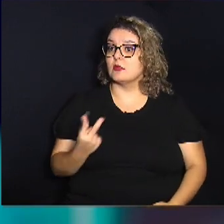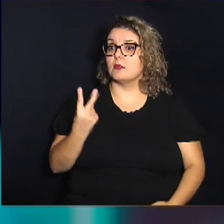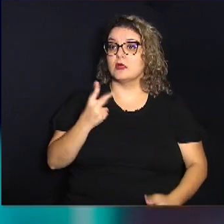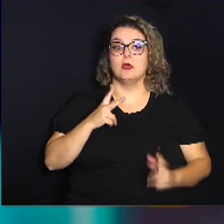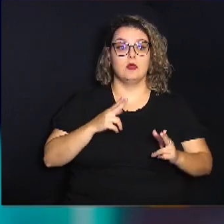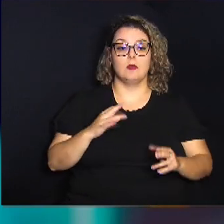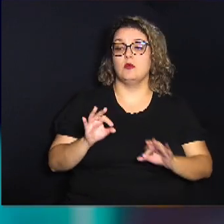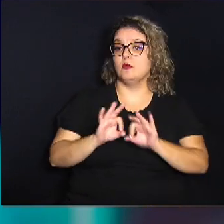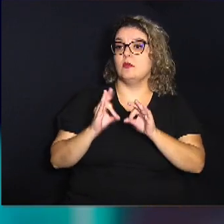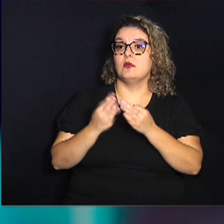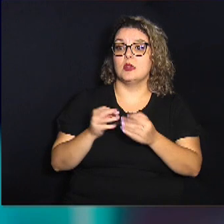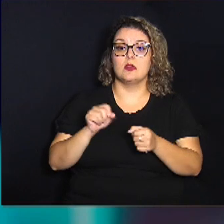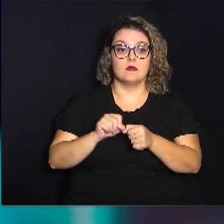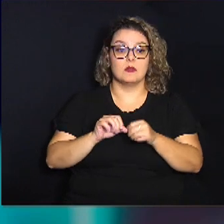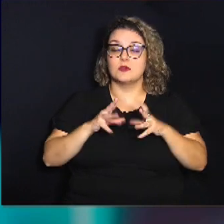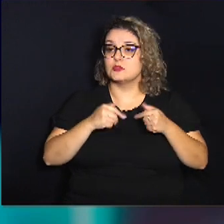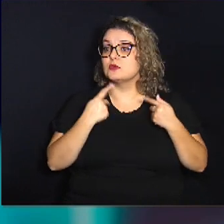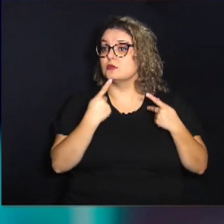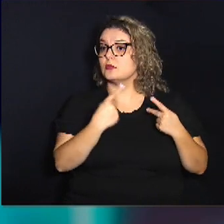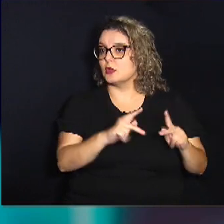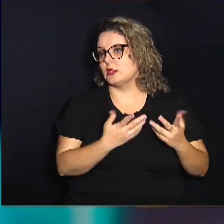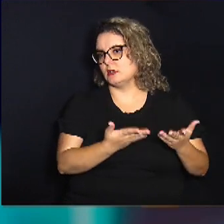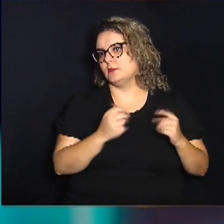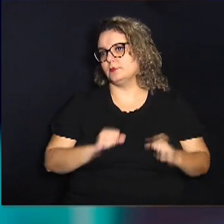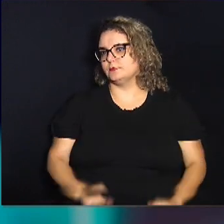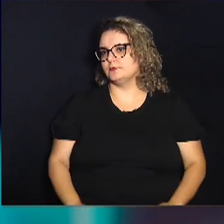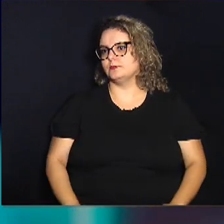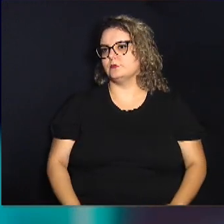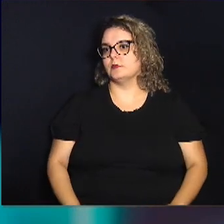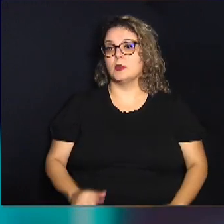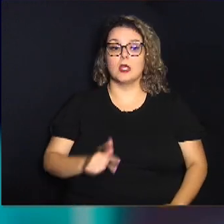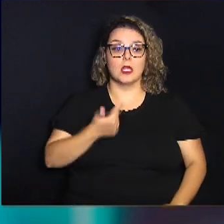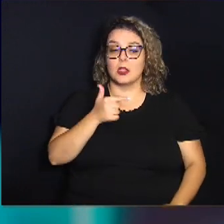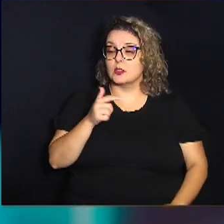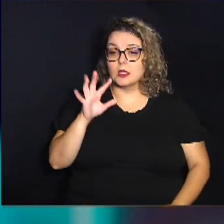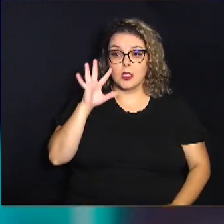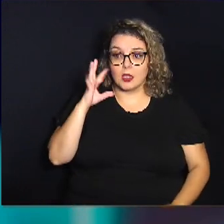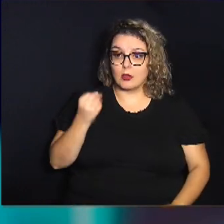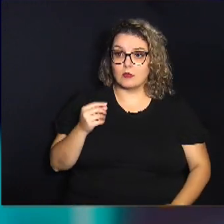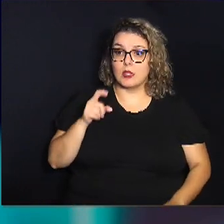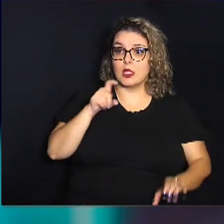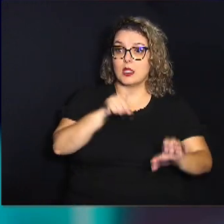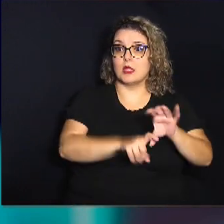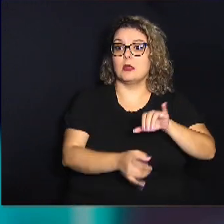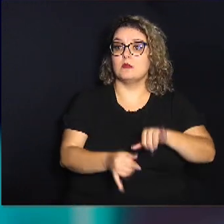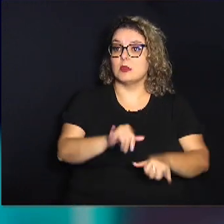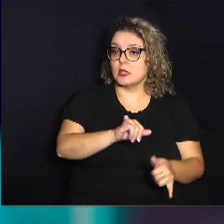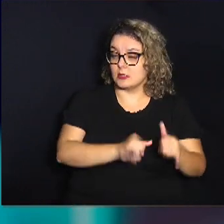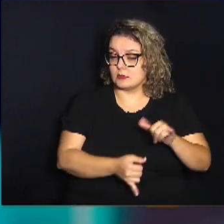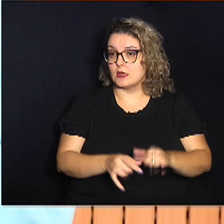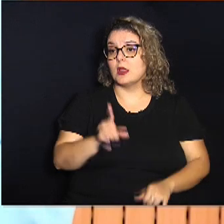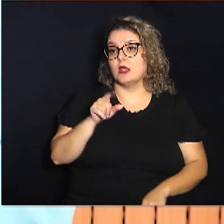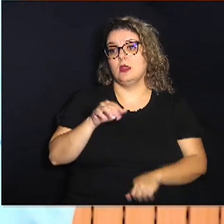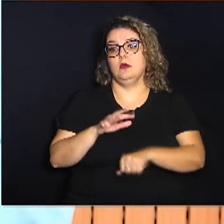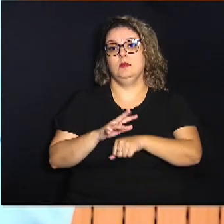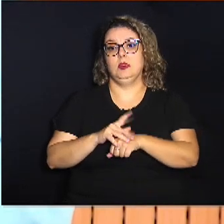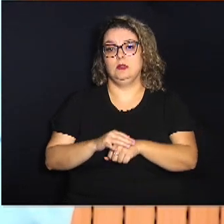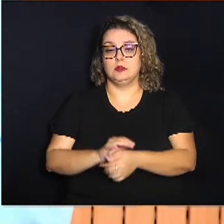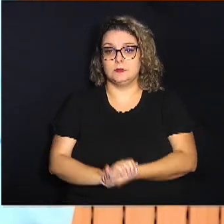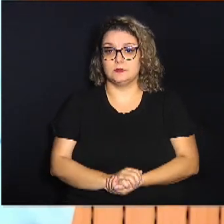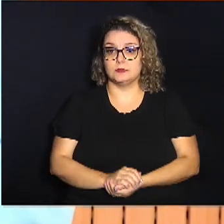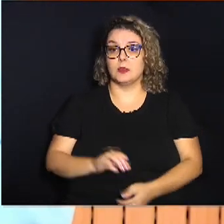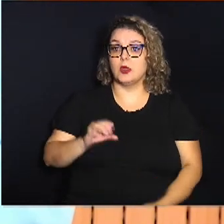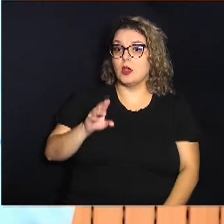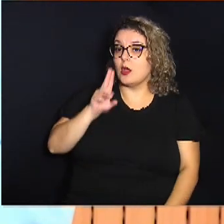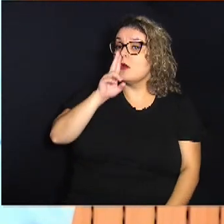família, que faço tudo por ele. Então, eles não têm o conhecimento que a dependência química é uma doença. Óssiri